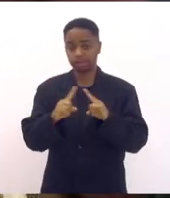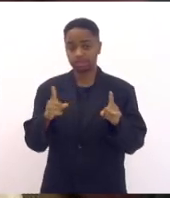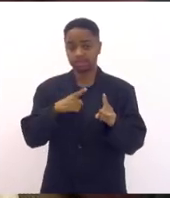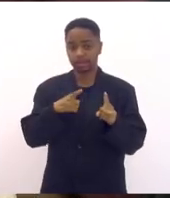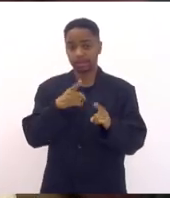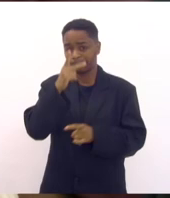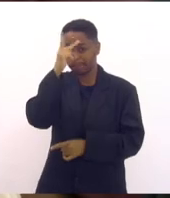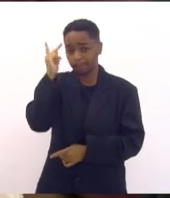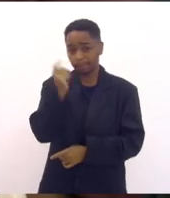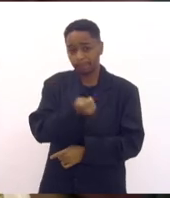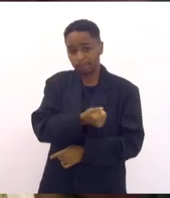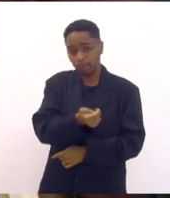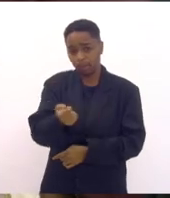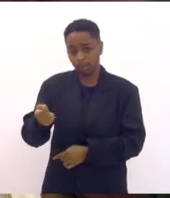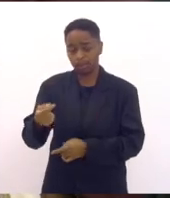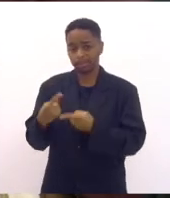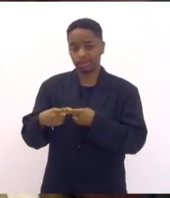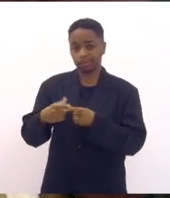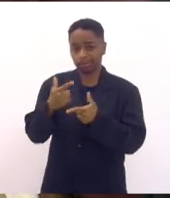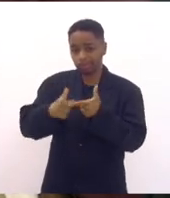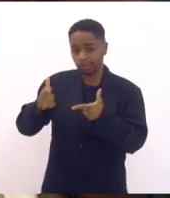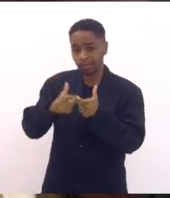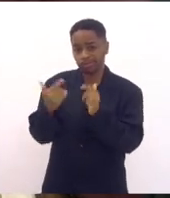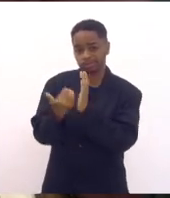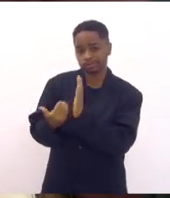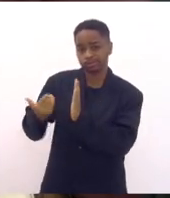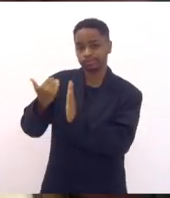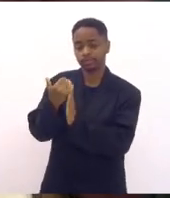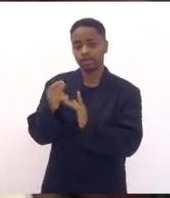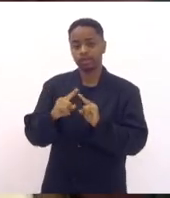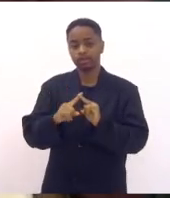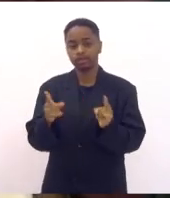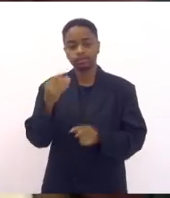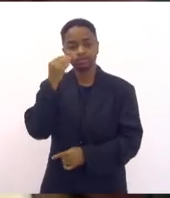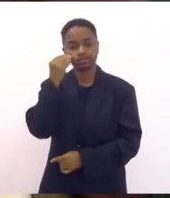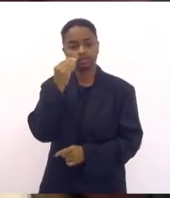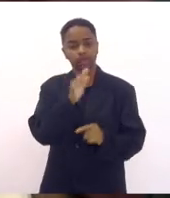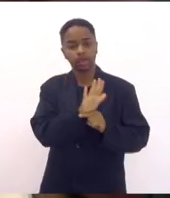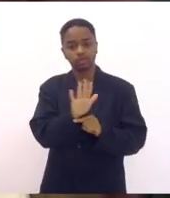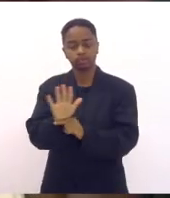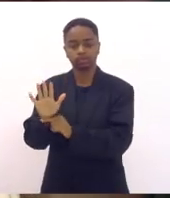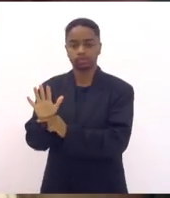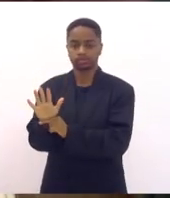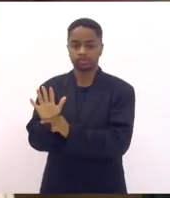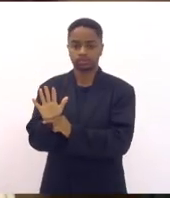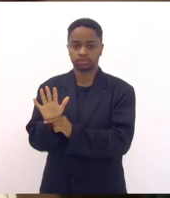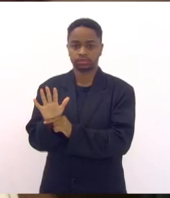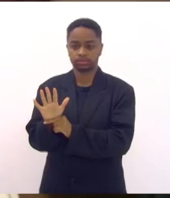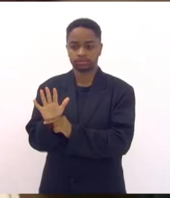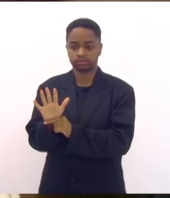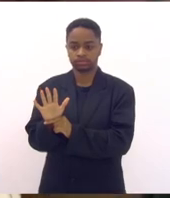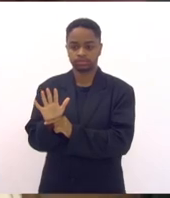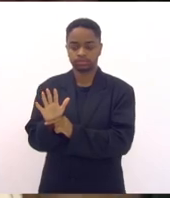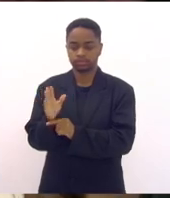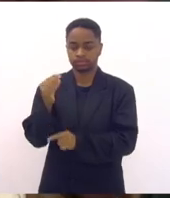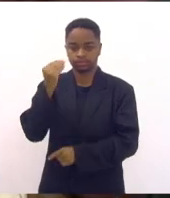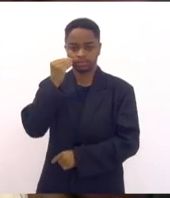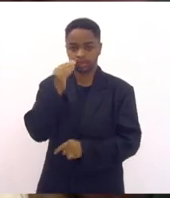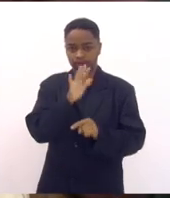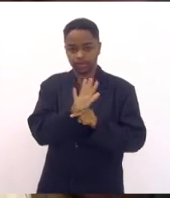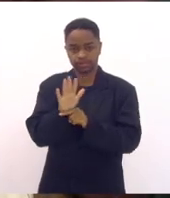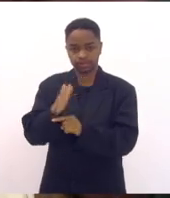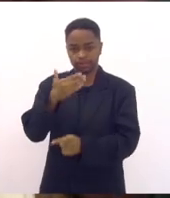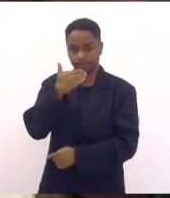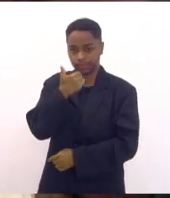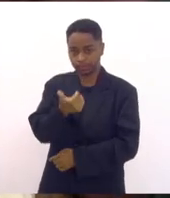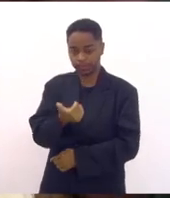tamanho do problema para ajudar a melhorar ou